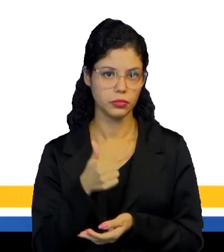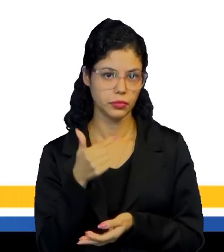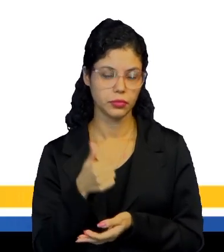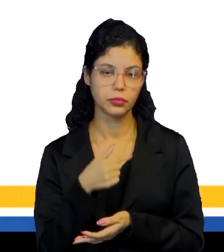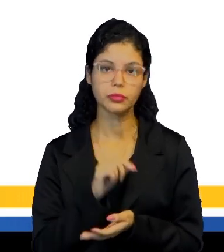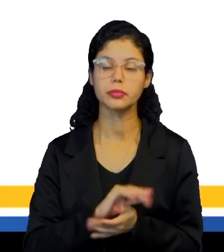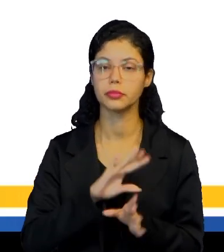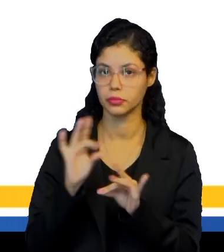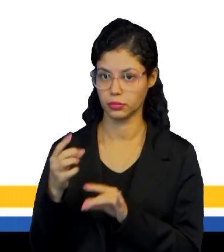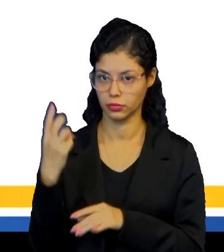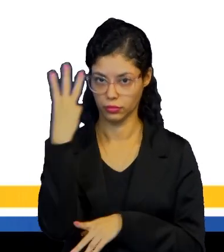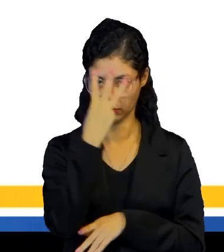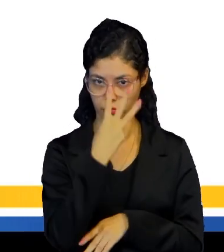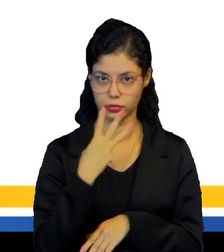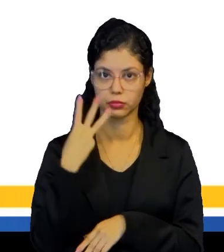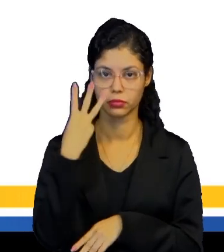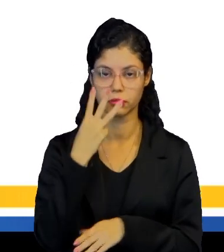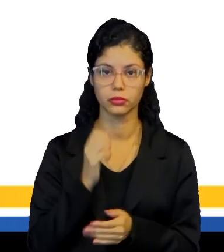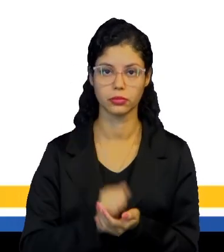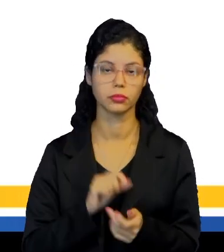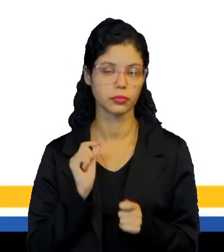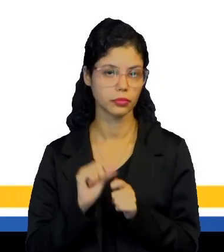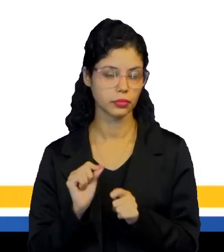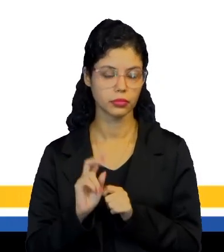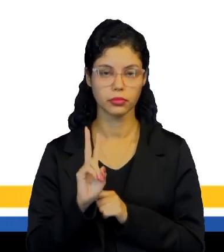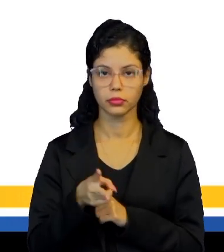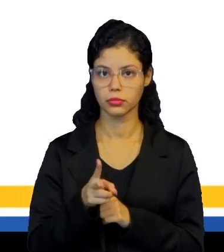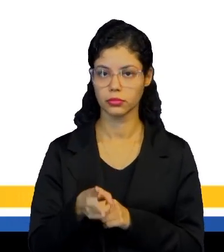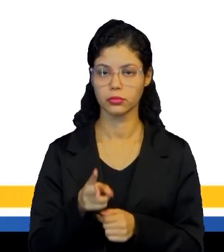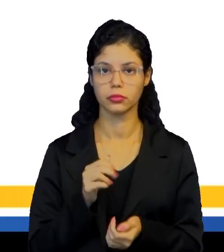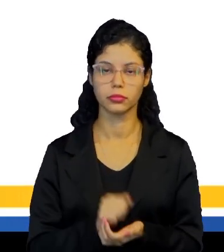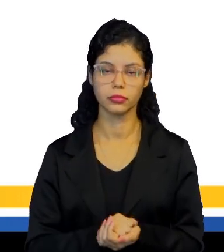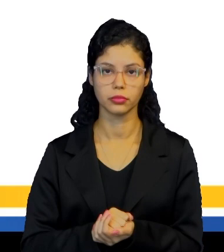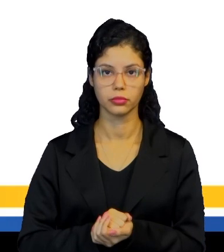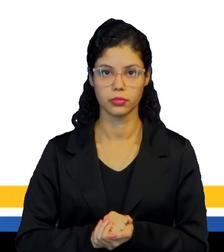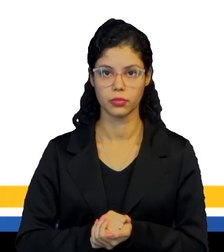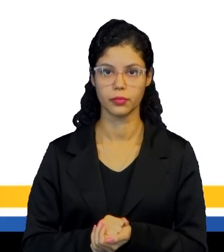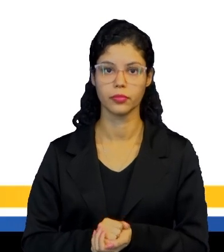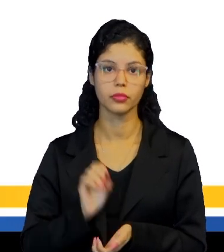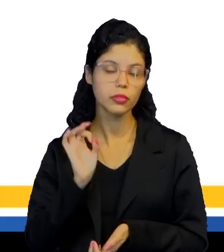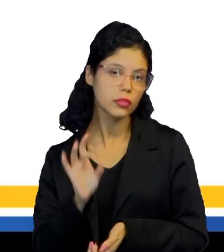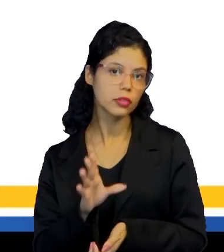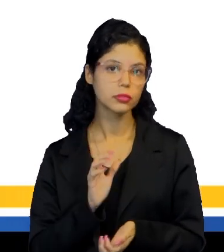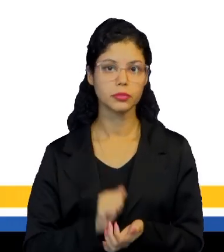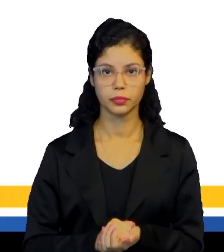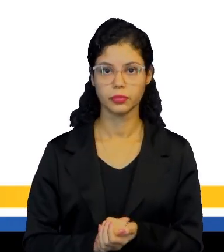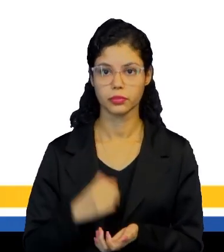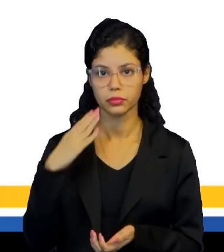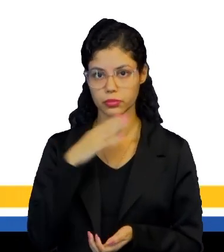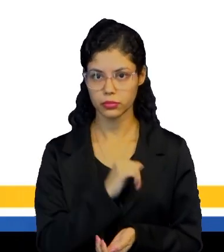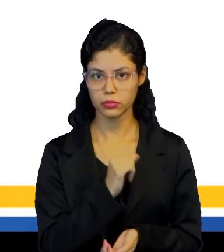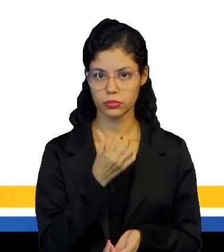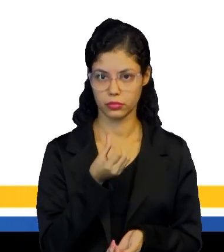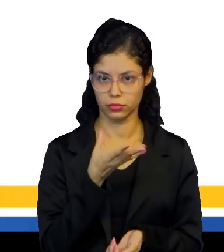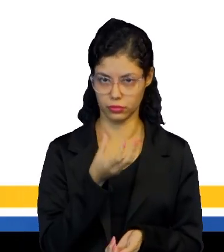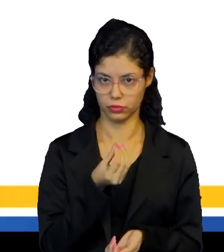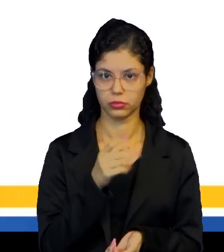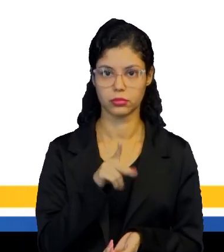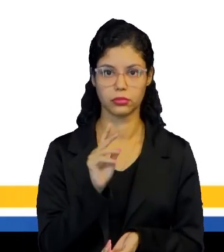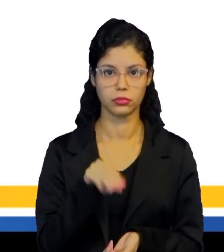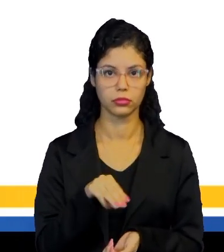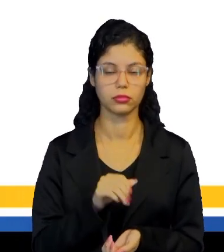segundo levou três horas para fazer o mesmo percurso só que ele foi uma velocidade de 60